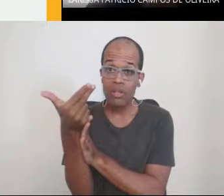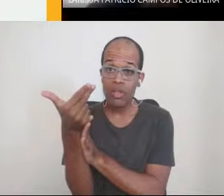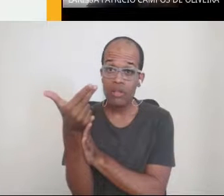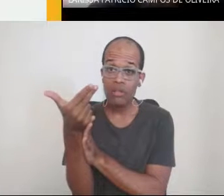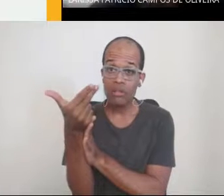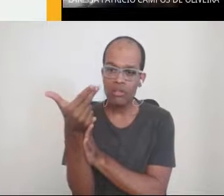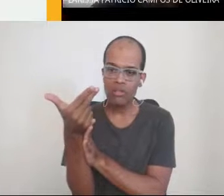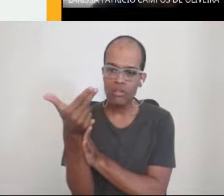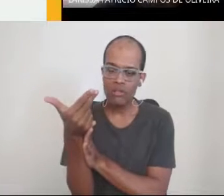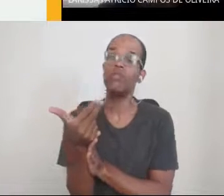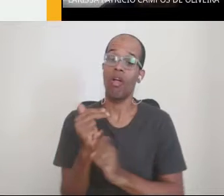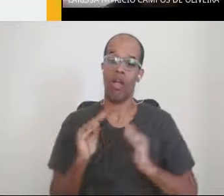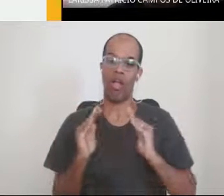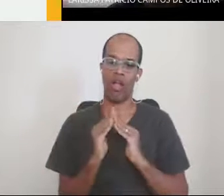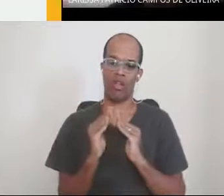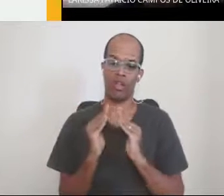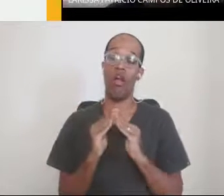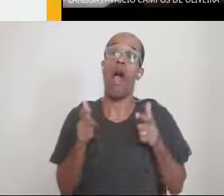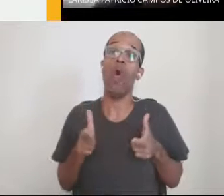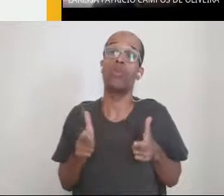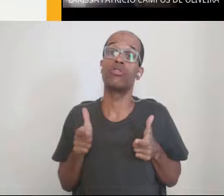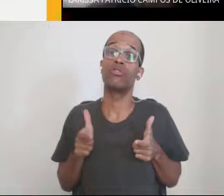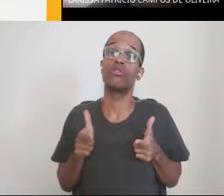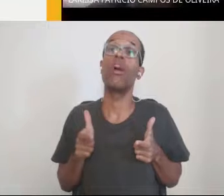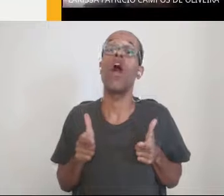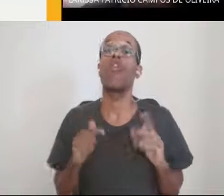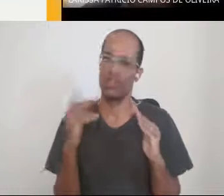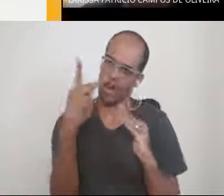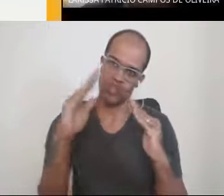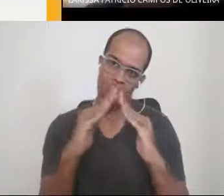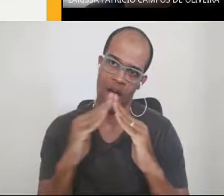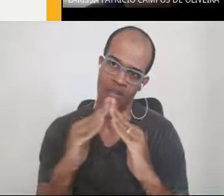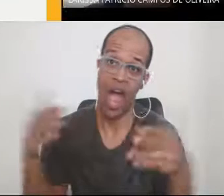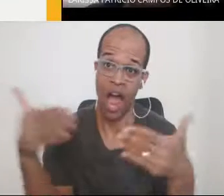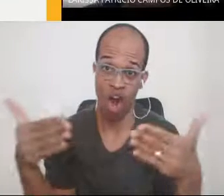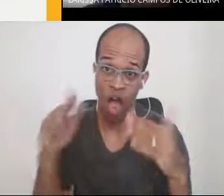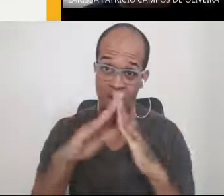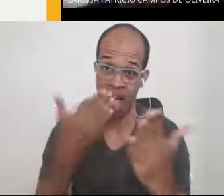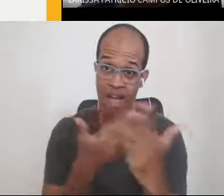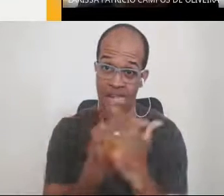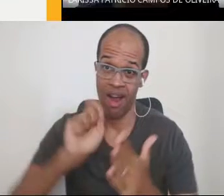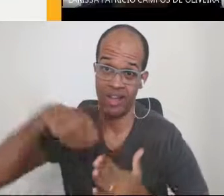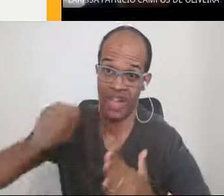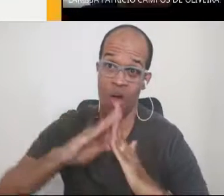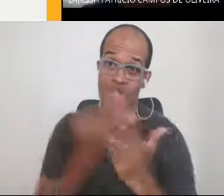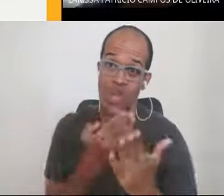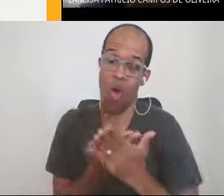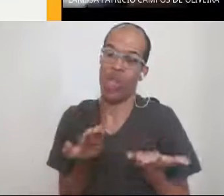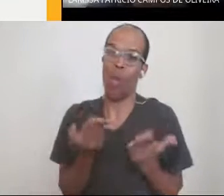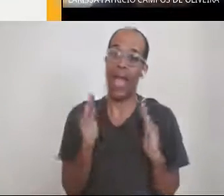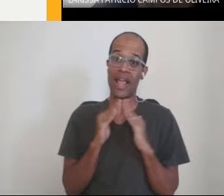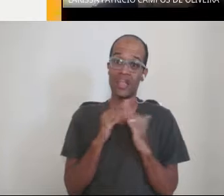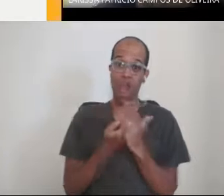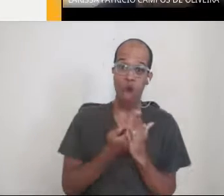Como organizar isso em casa? É o onde, né? Porque vai ser na casa de vocês, né? Não tem como ser na escola nem na casa da professora. Tem